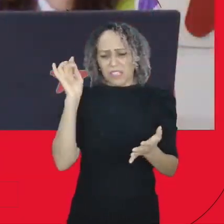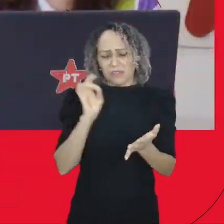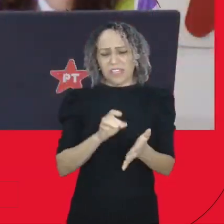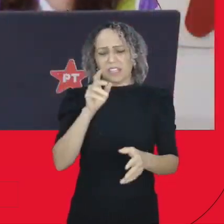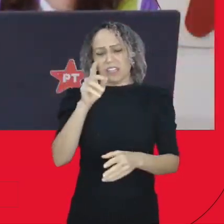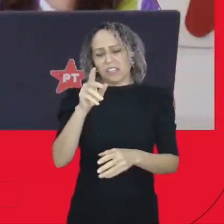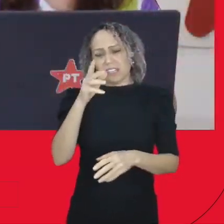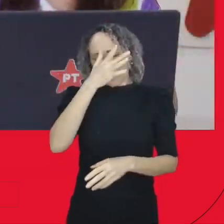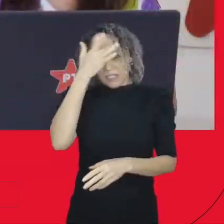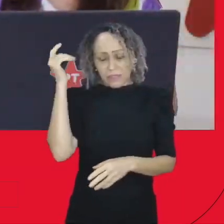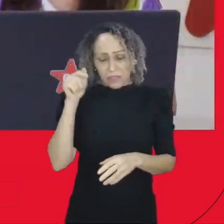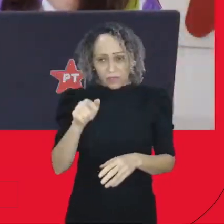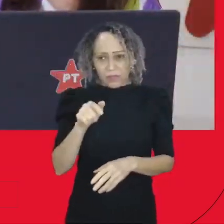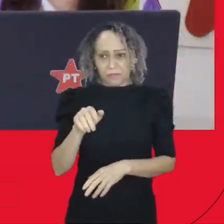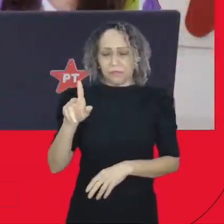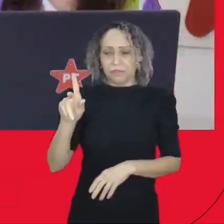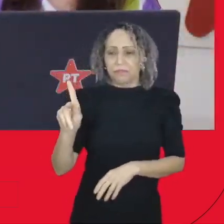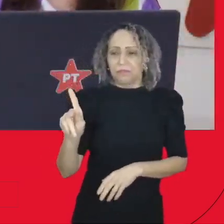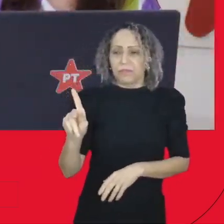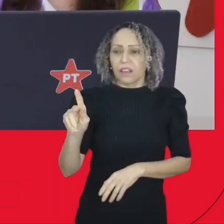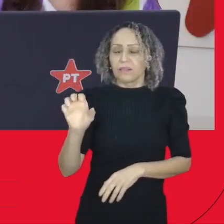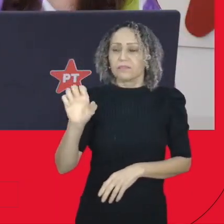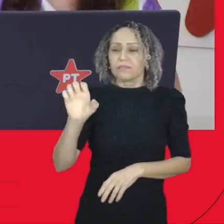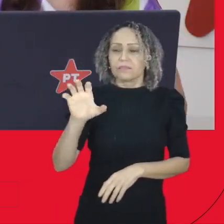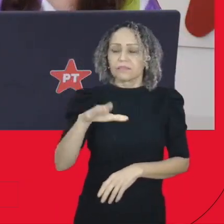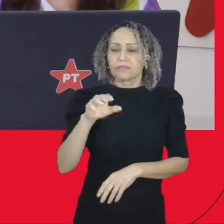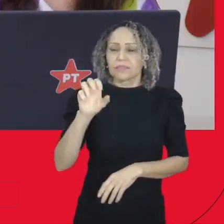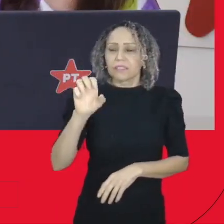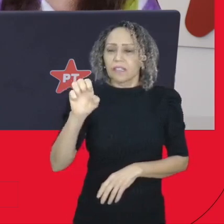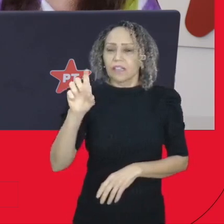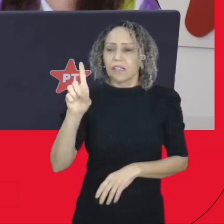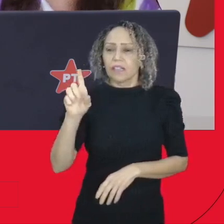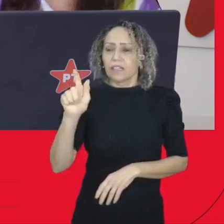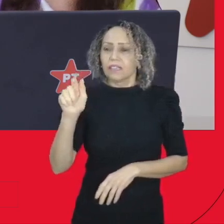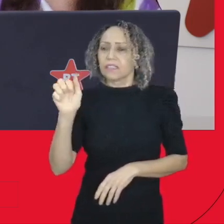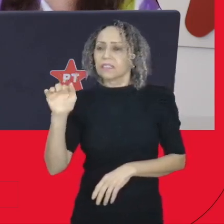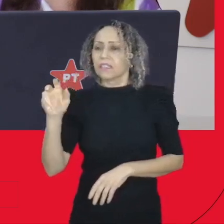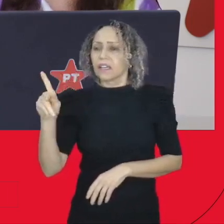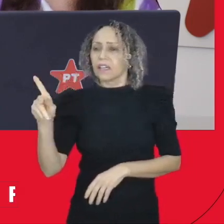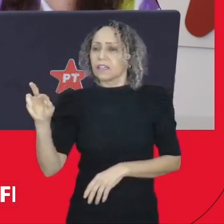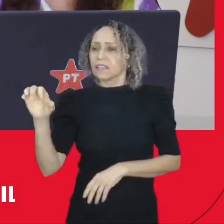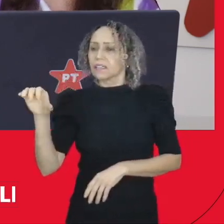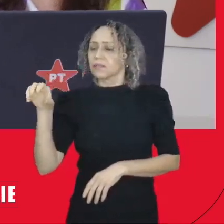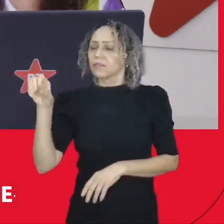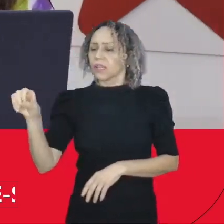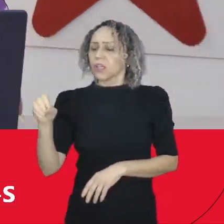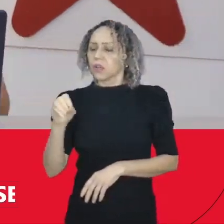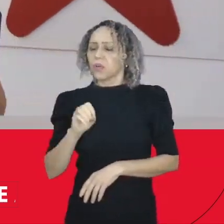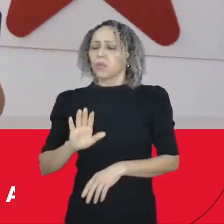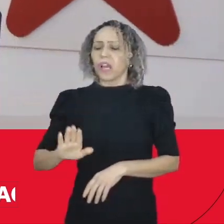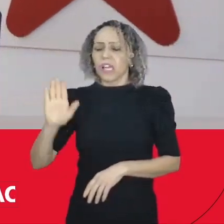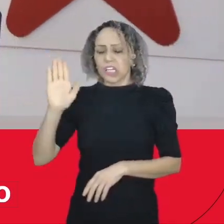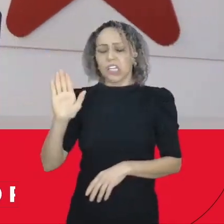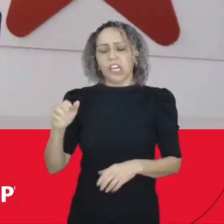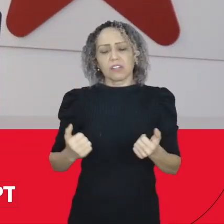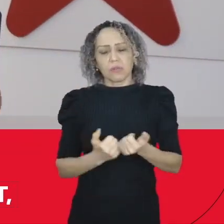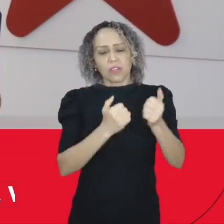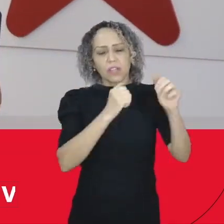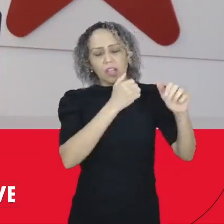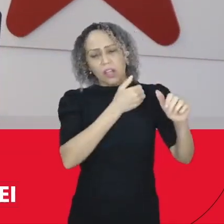político, o legado do governo, do Olívio Dutra, do Tarso Genro, das administrações aqui de Porto Alegre, da região